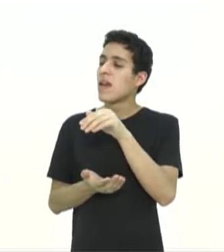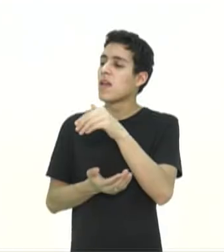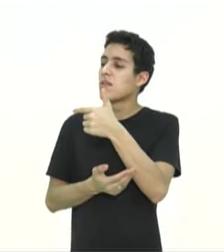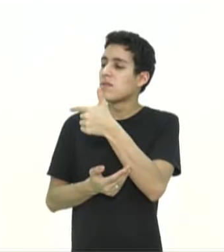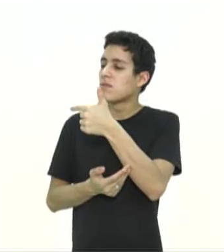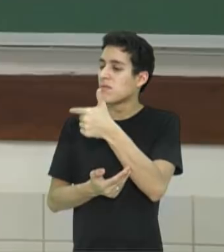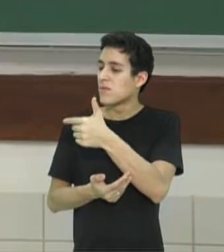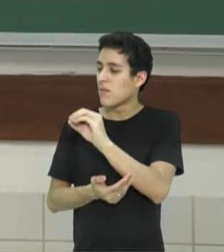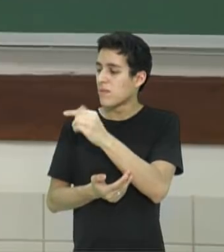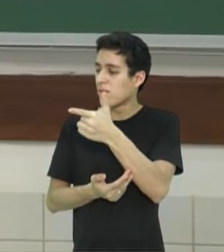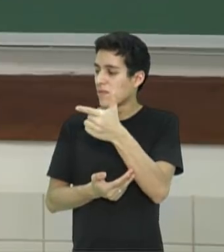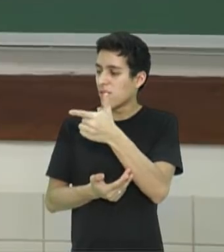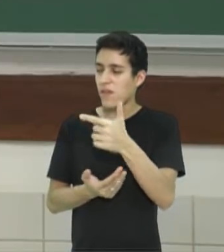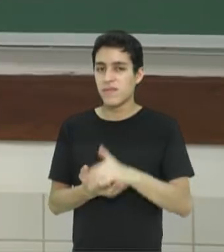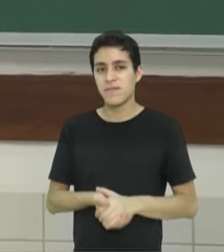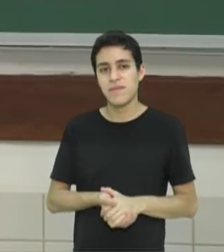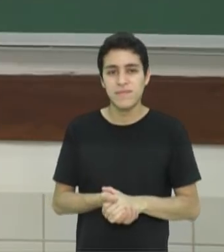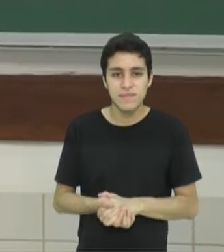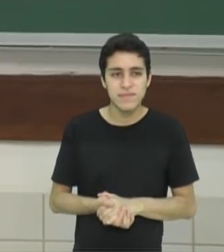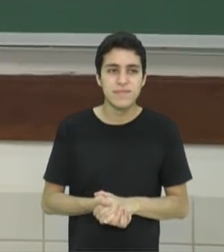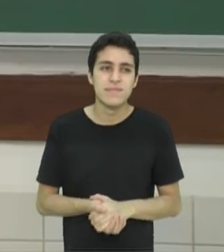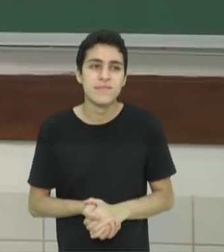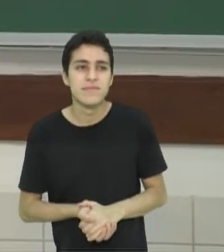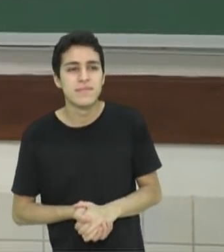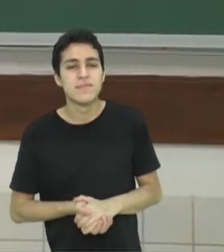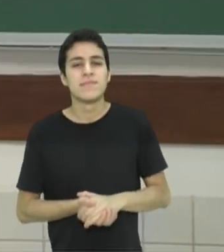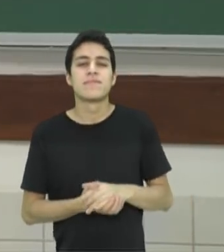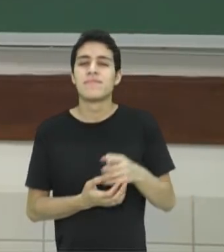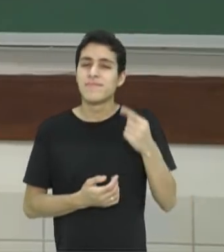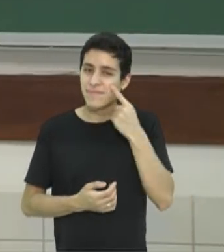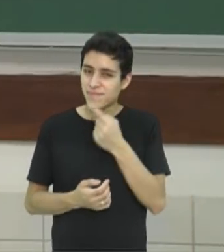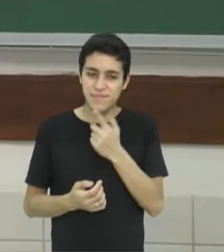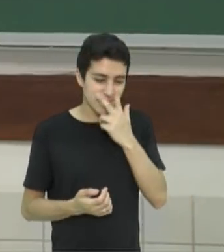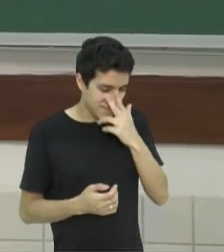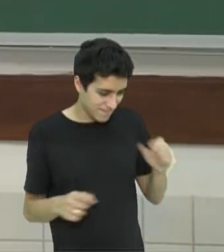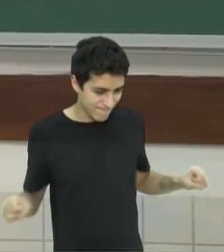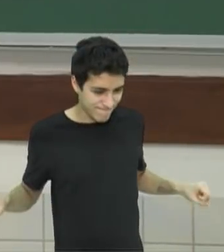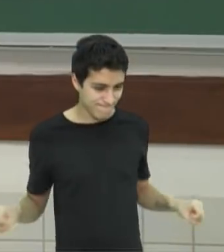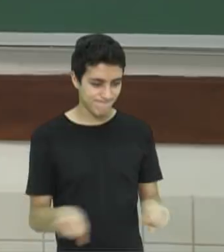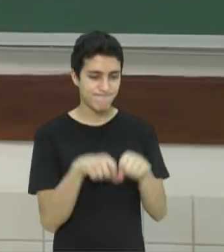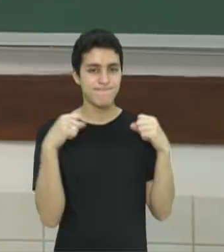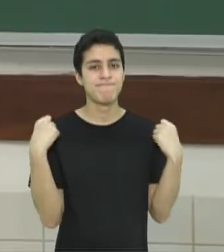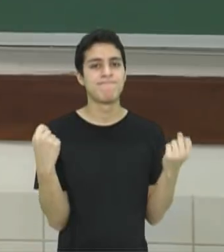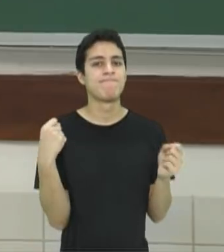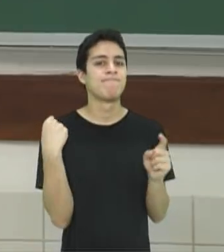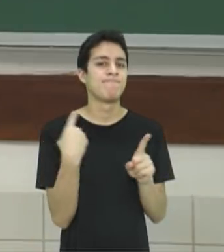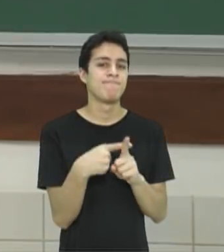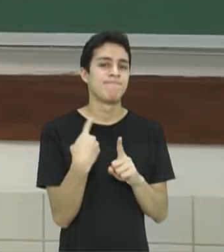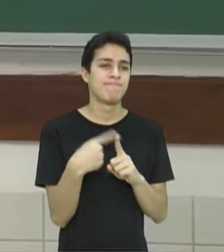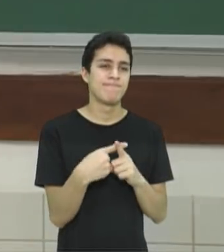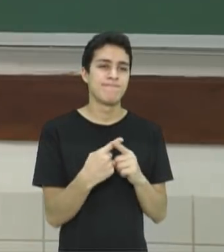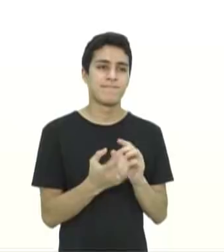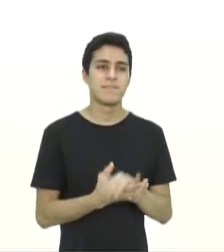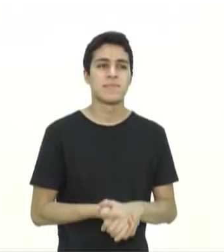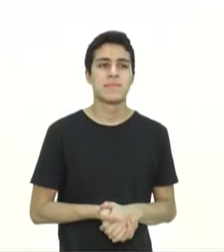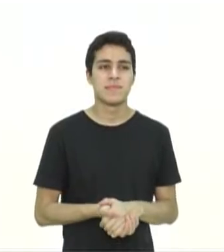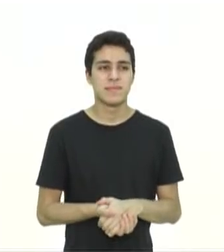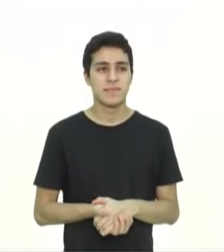2022. Aqui nós temos também uma quebra de expectativa, porque vamos ver